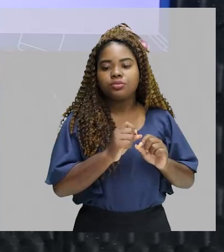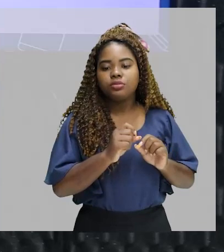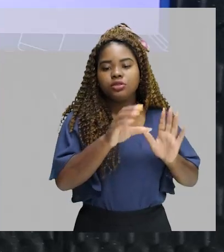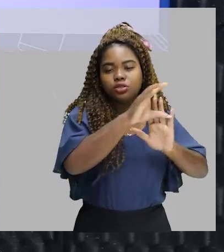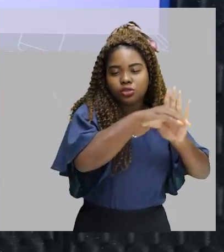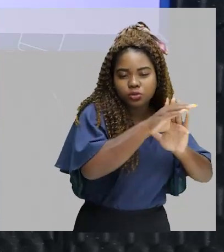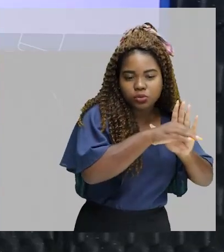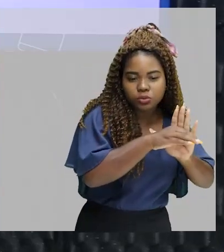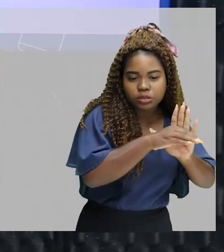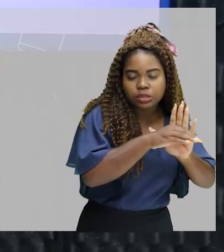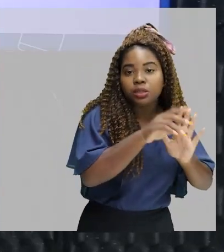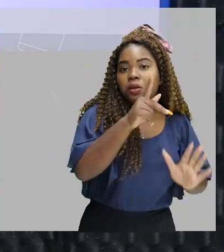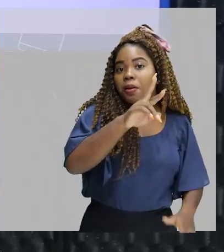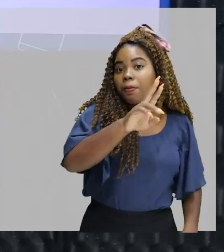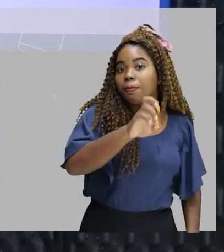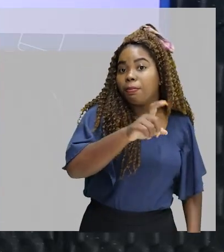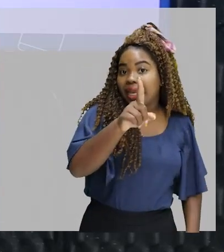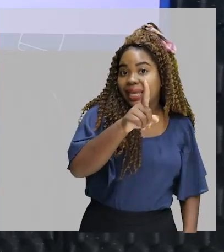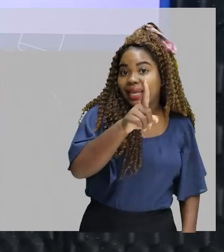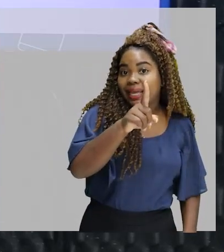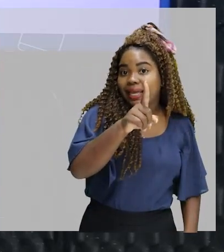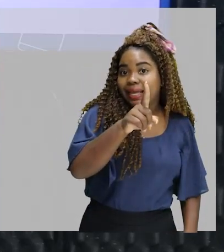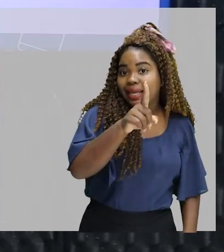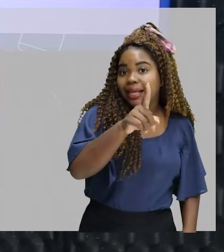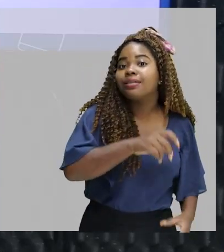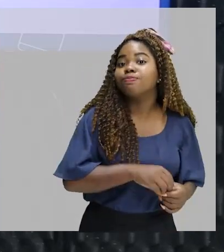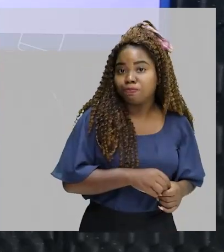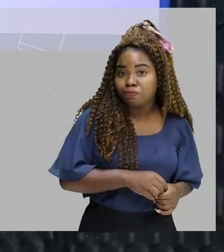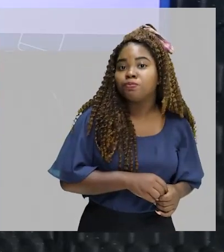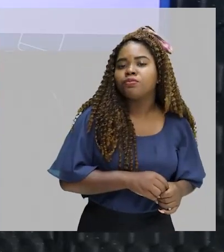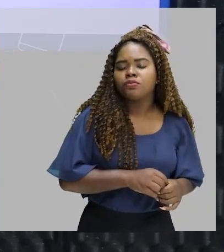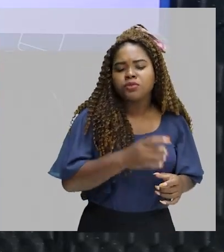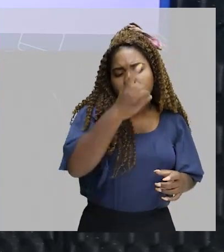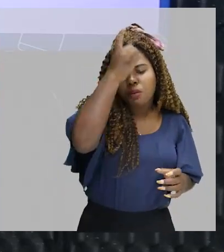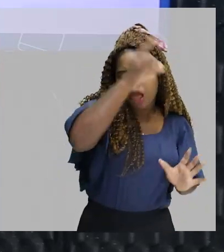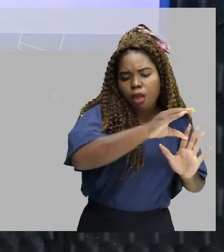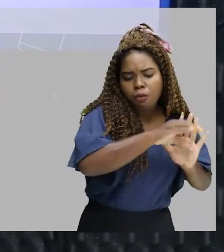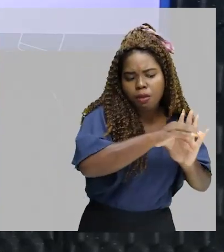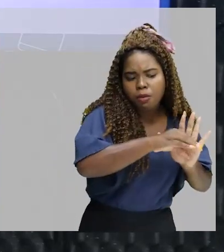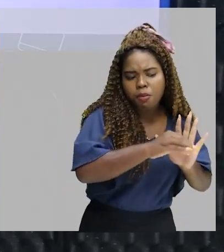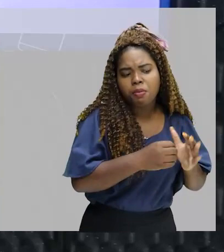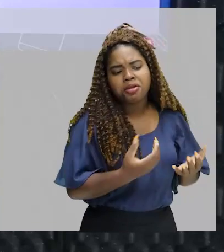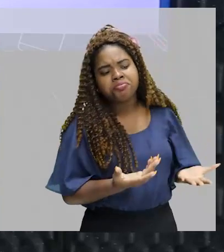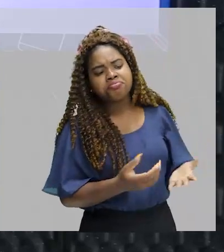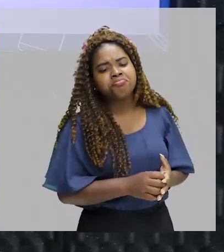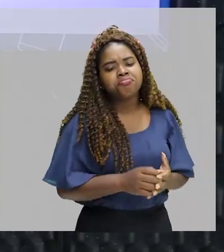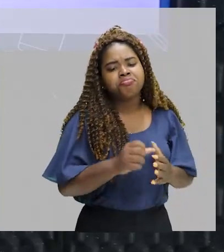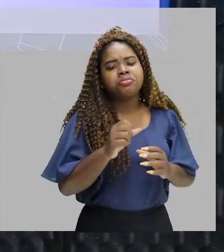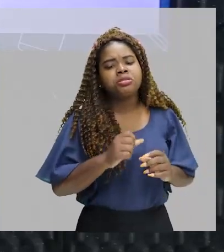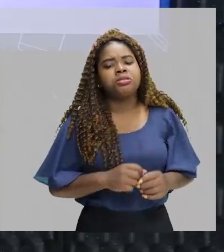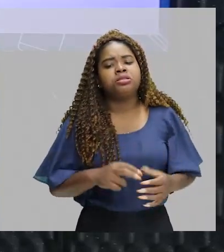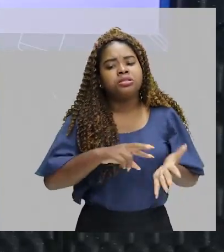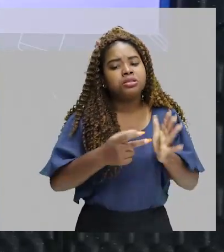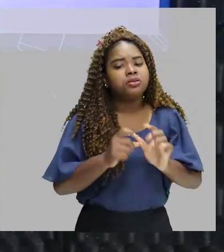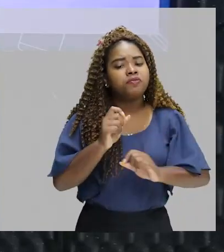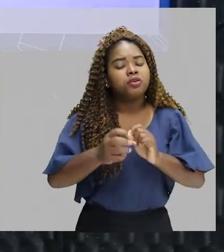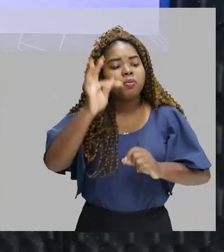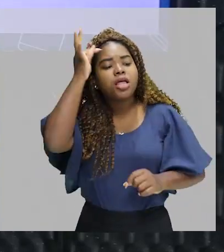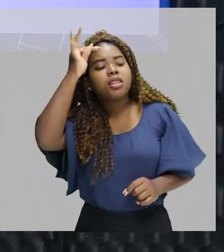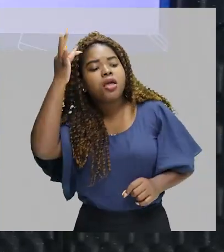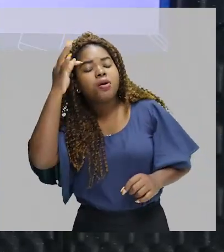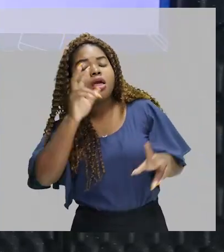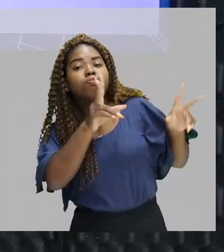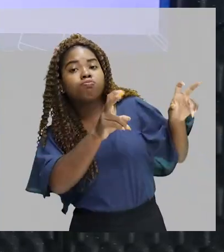daí o nome preconceito, né? De um conceito, de uma ideia, que simboliza uma teoria sobre aquele